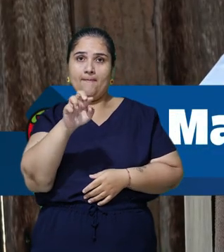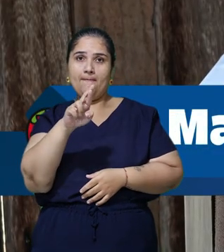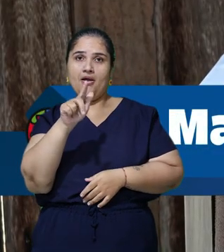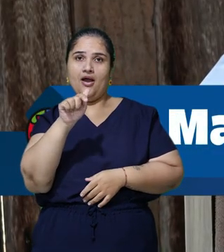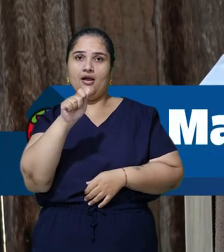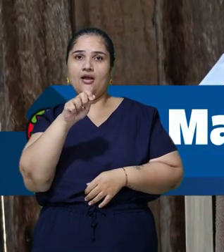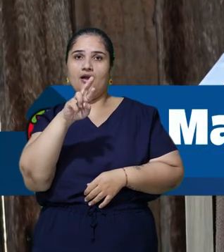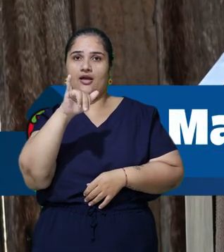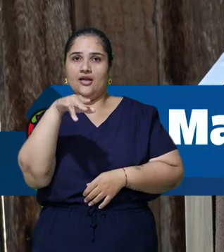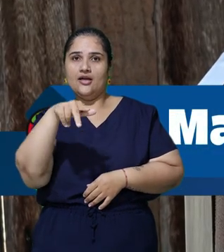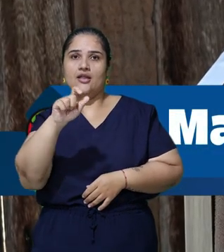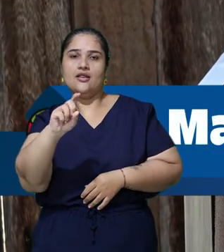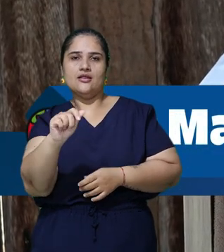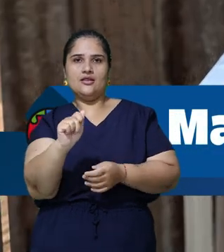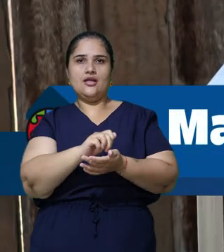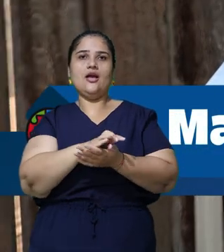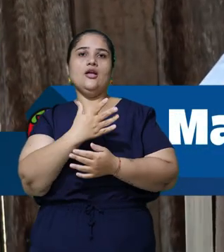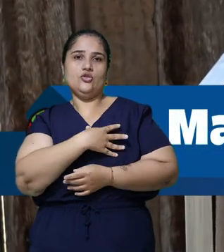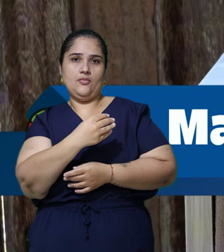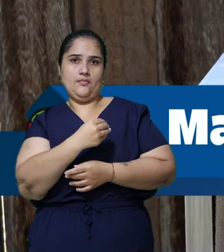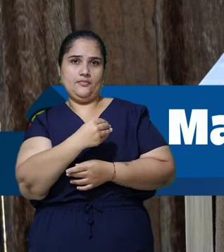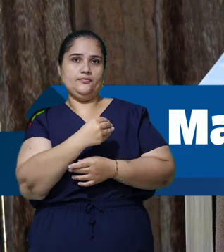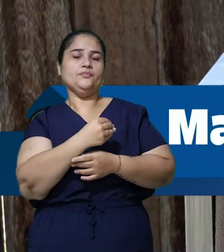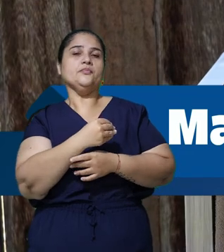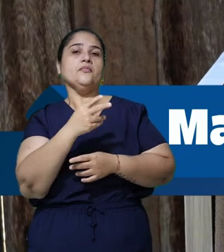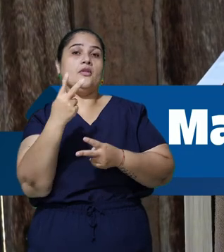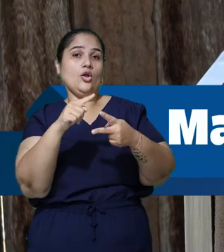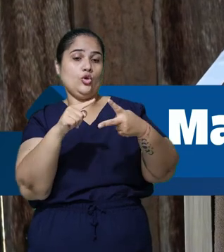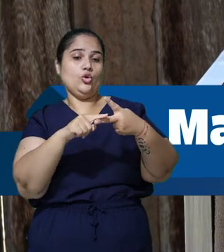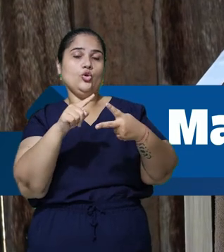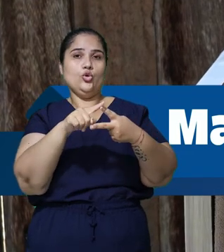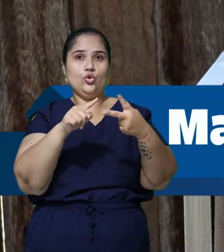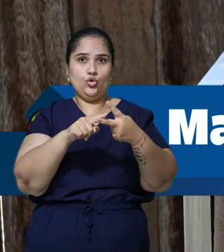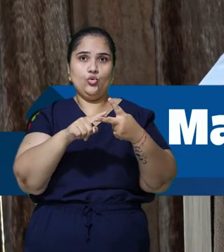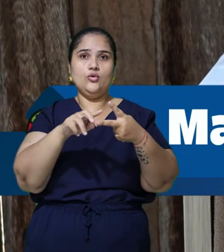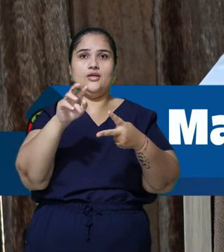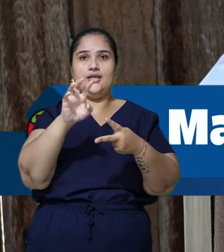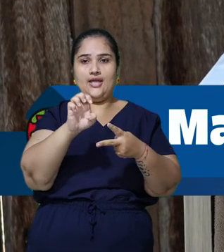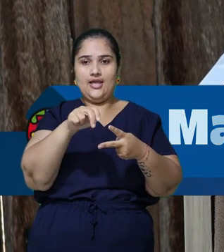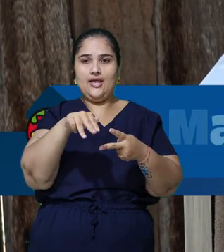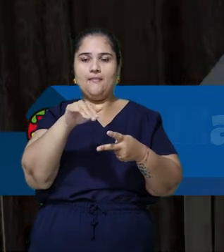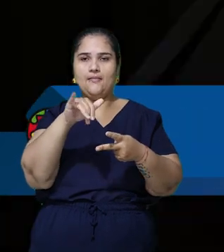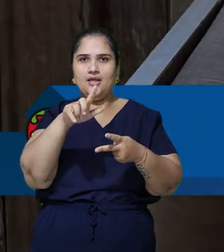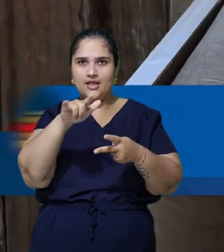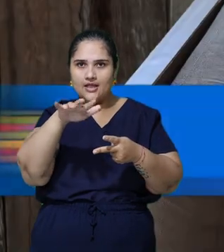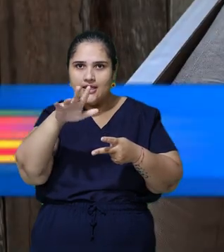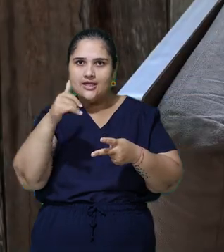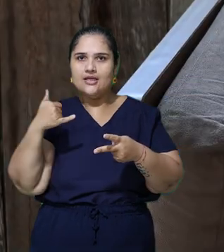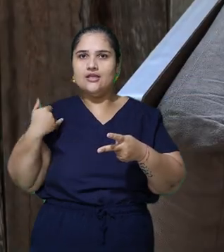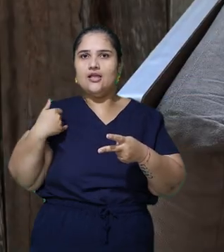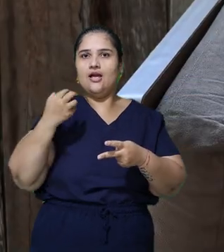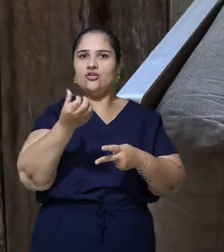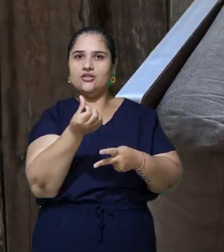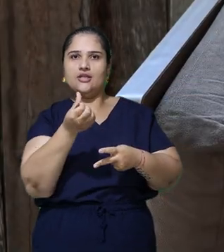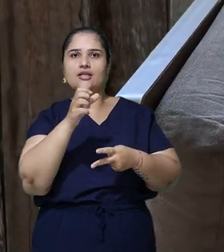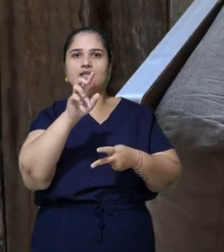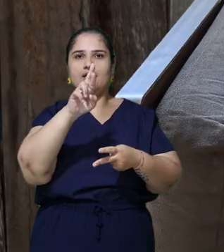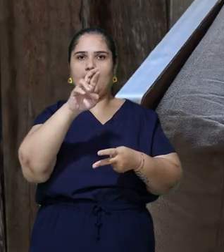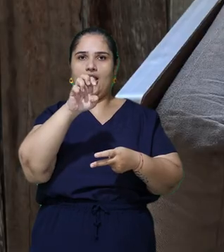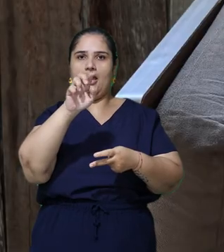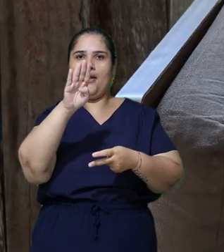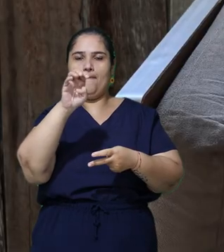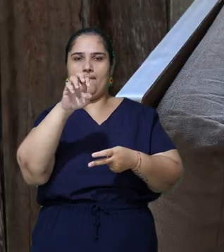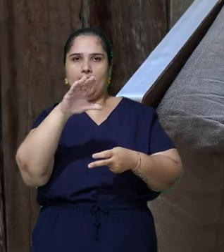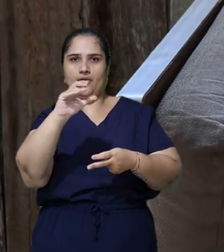da Emily e da Rebeca. A Emily tem 6 anos e a Rebeca tem 2 anos. A princípio, eu